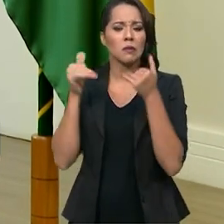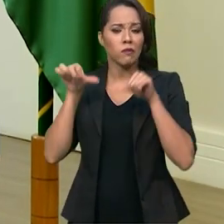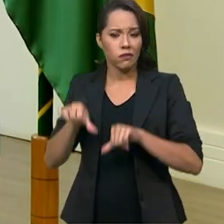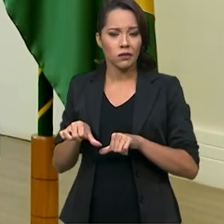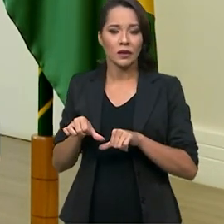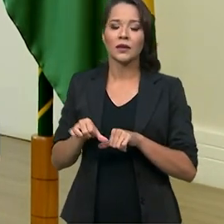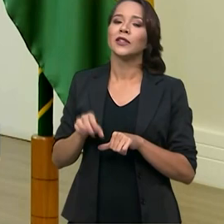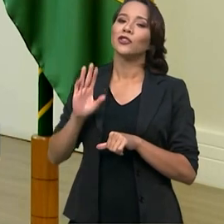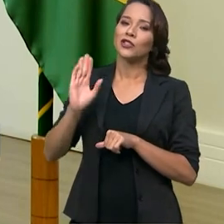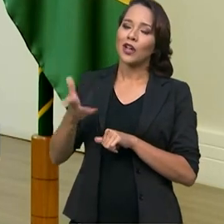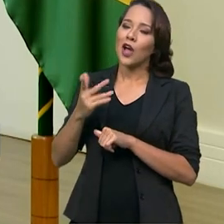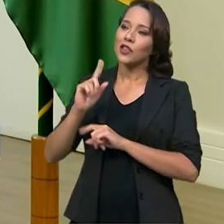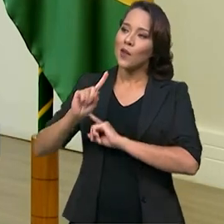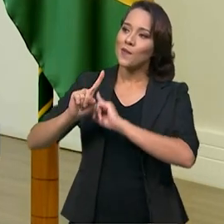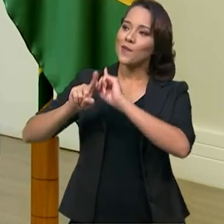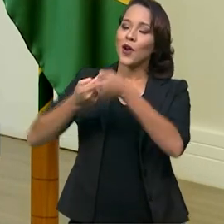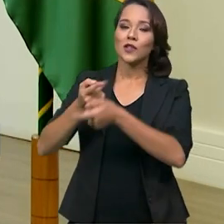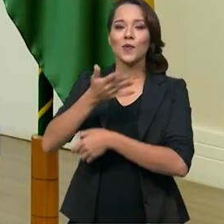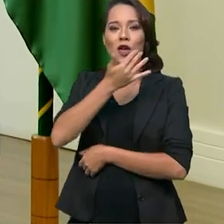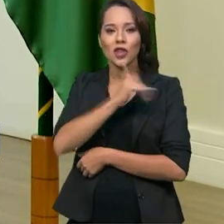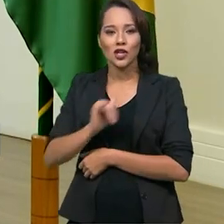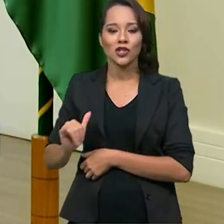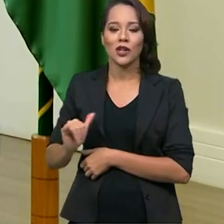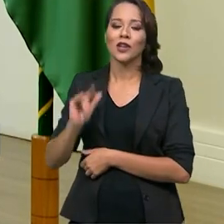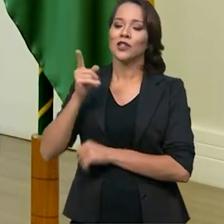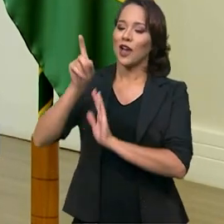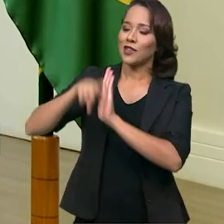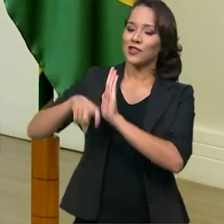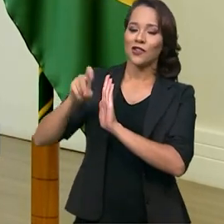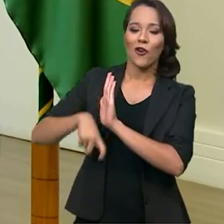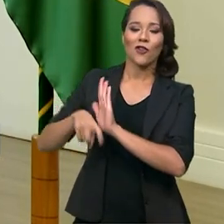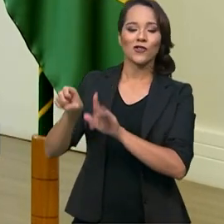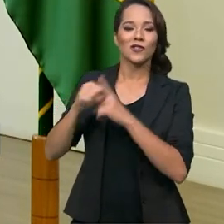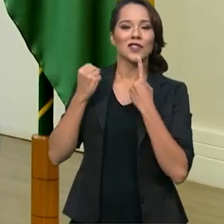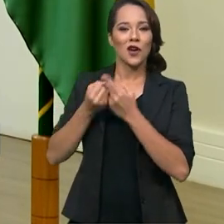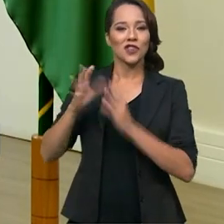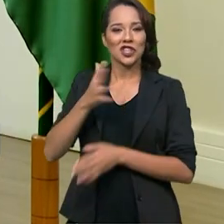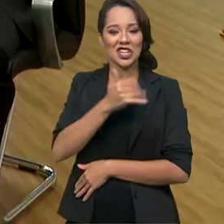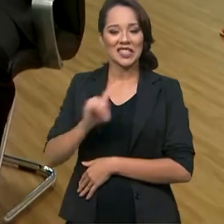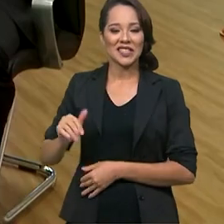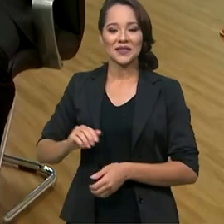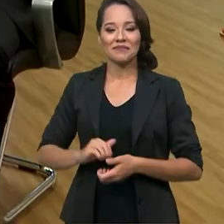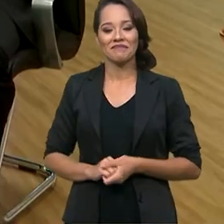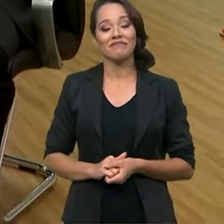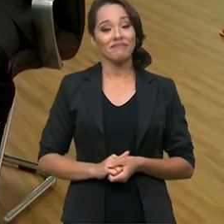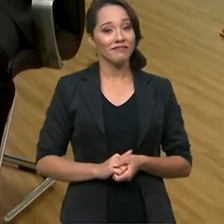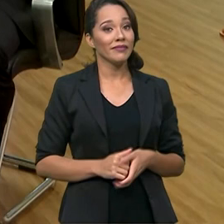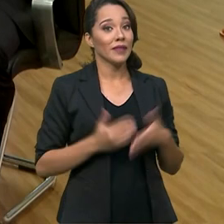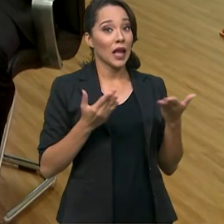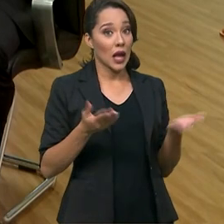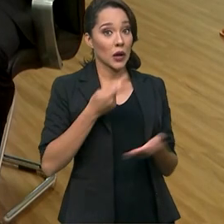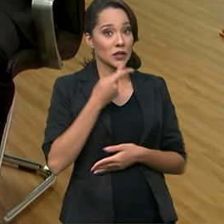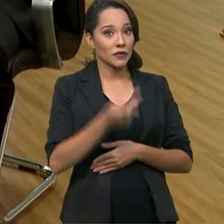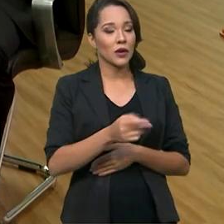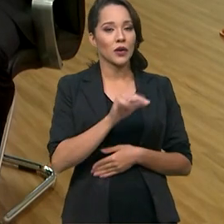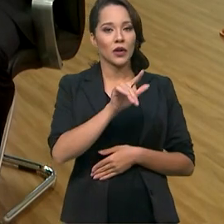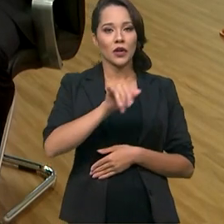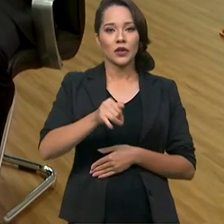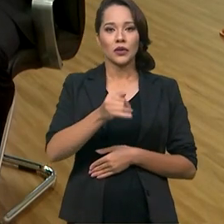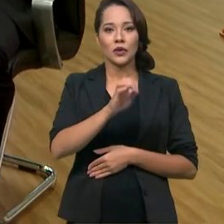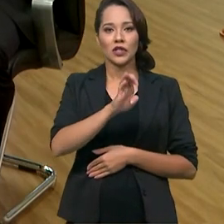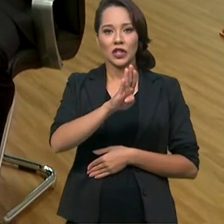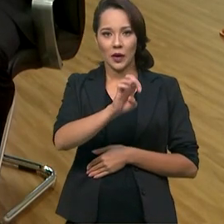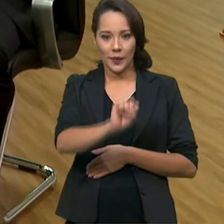pobreza, já na próxima conta de energia já vai vir com desconto a tarifa social da energia elétrica. Agora, o senhor falou dos JEBs, né, dos